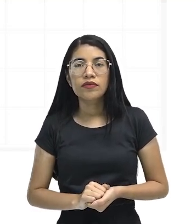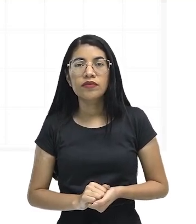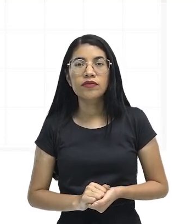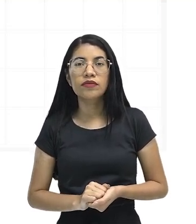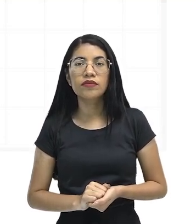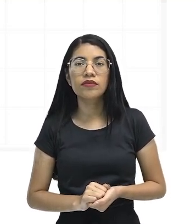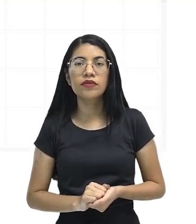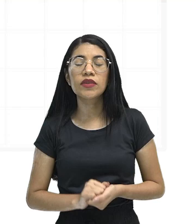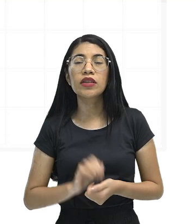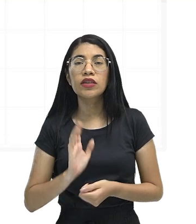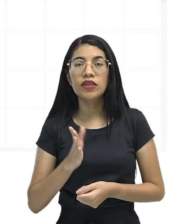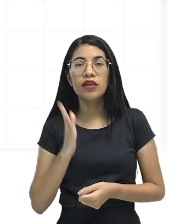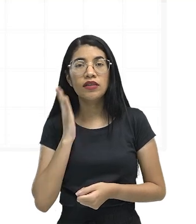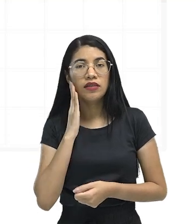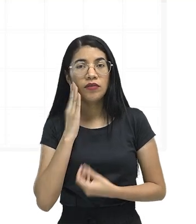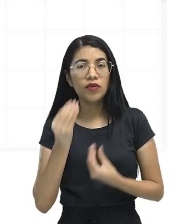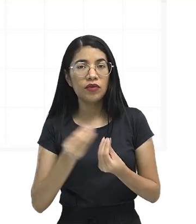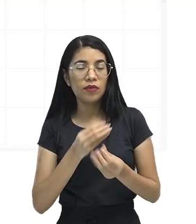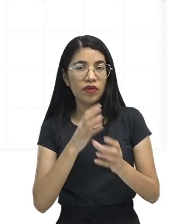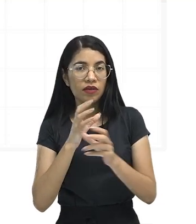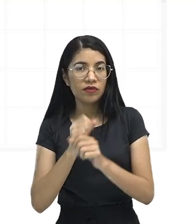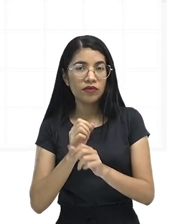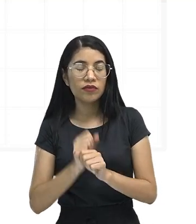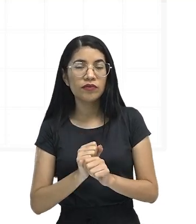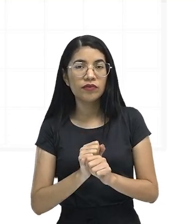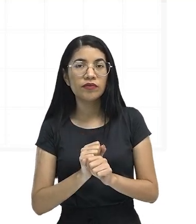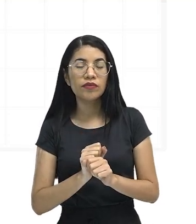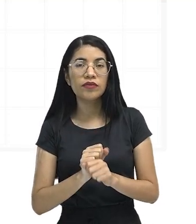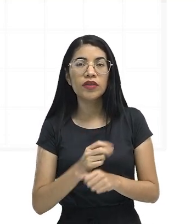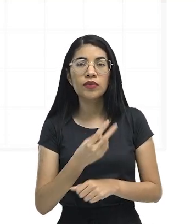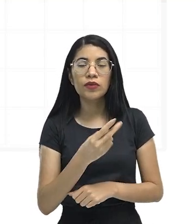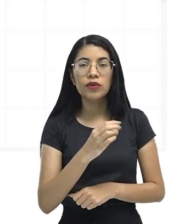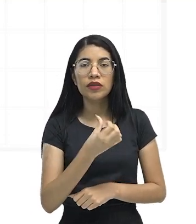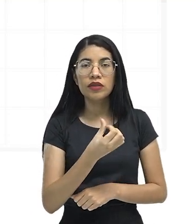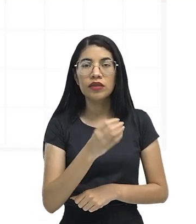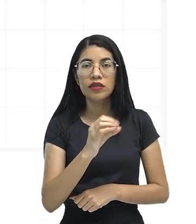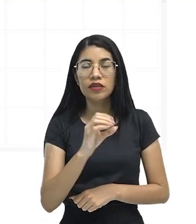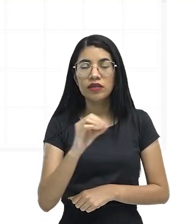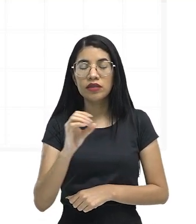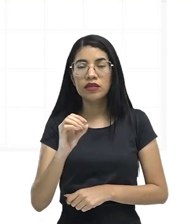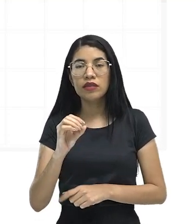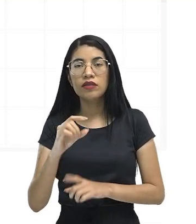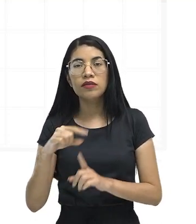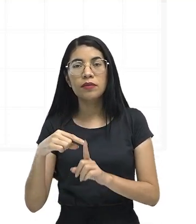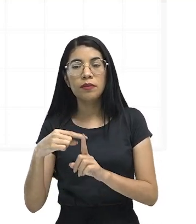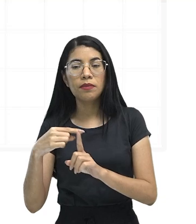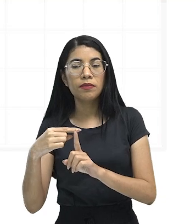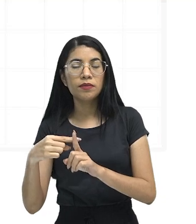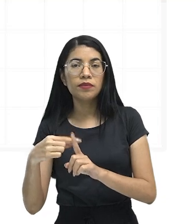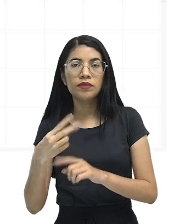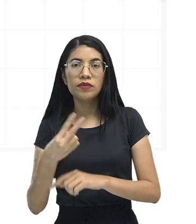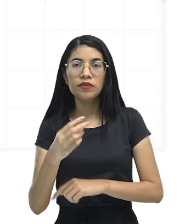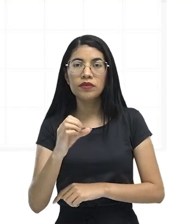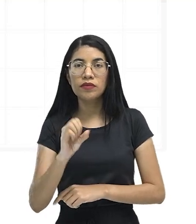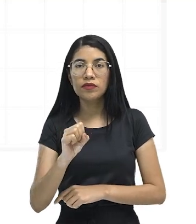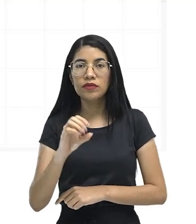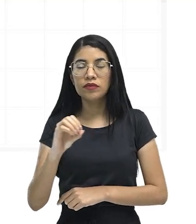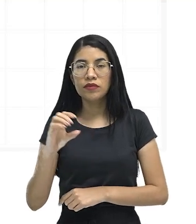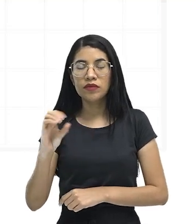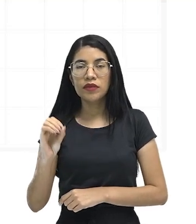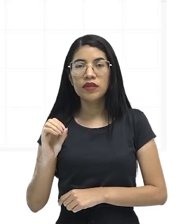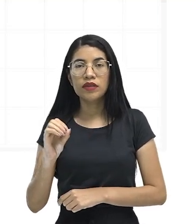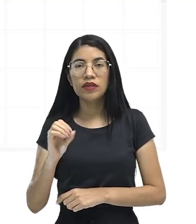Média aritmética nós já sabemos como é que calcula. 2.600 mais 2.800. A gente